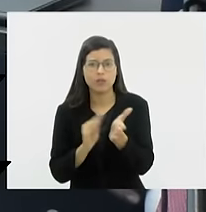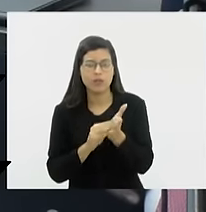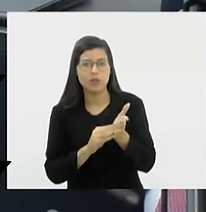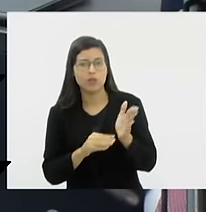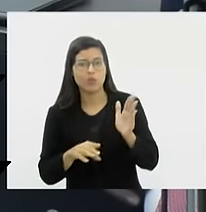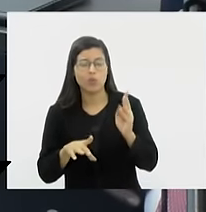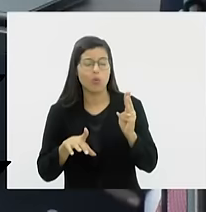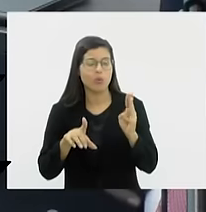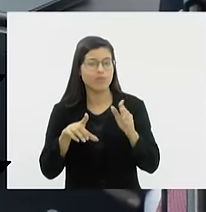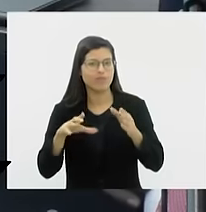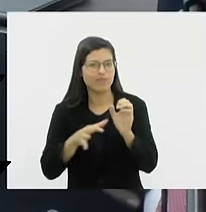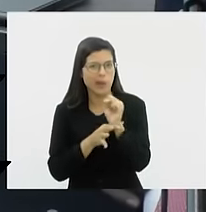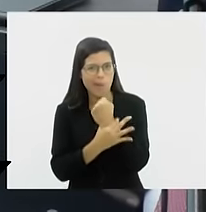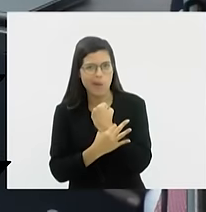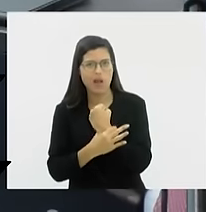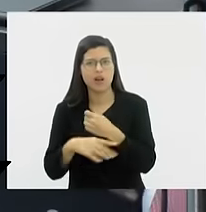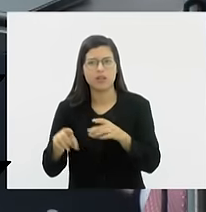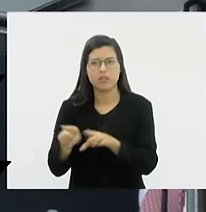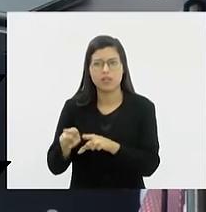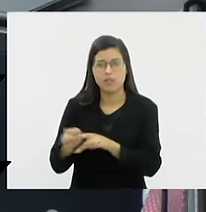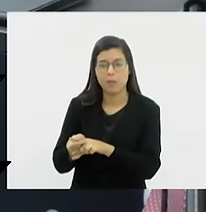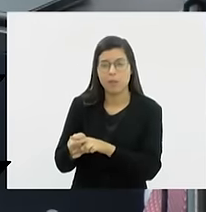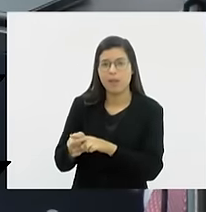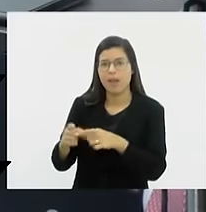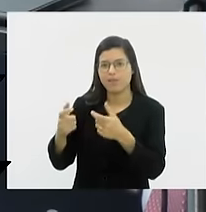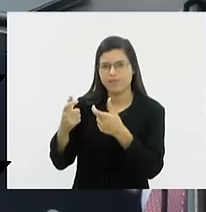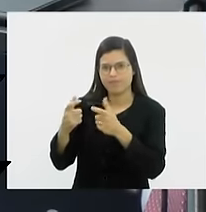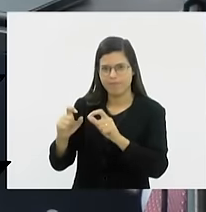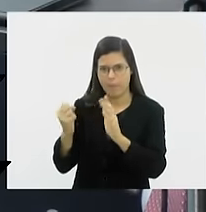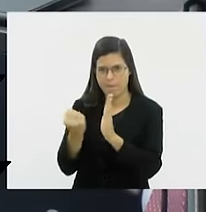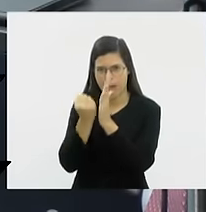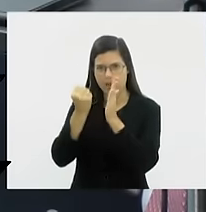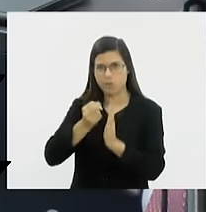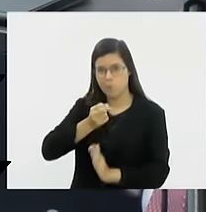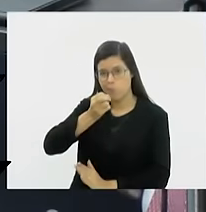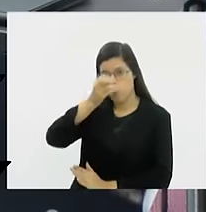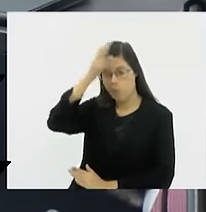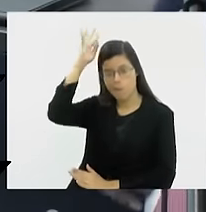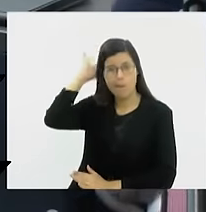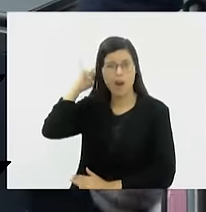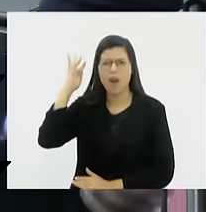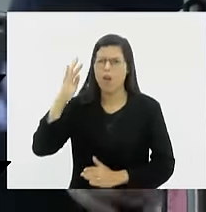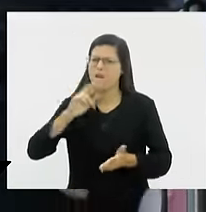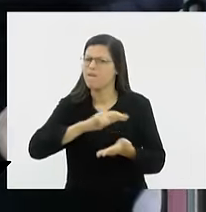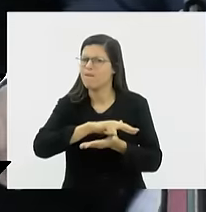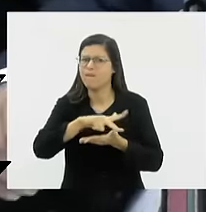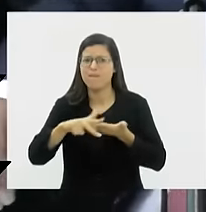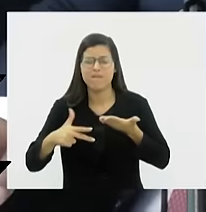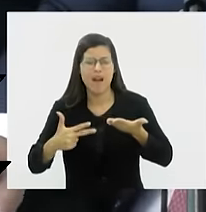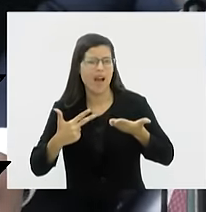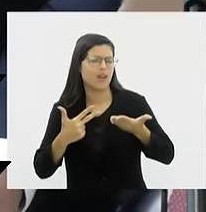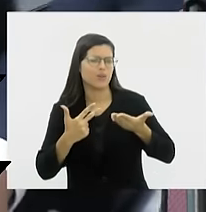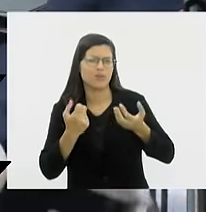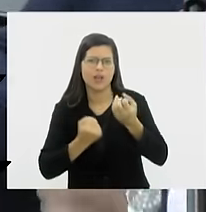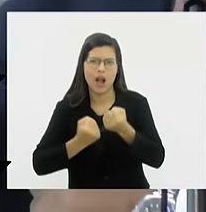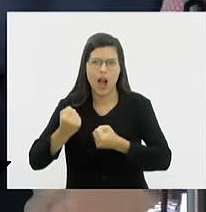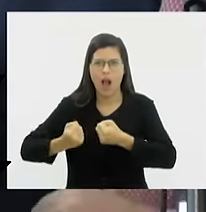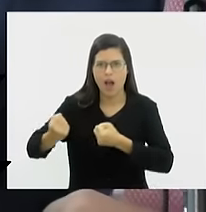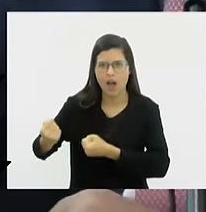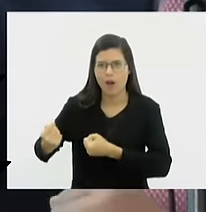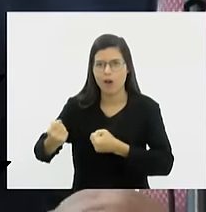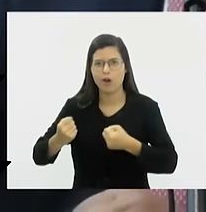aprovação concedido pelo Corpo de Bombeiros, inúmeros veículos em claro desmanche, placas de veículos.